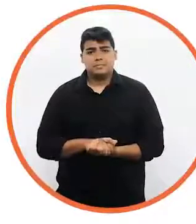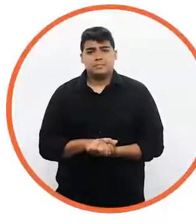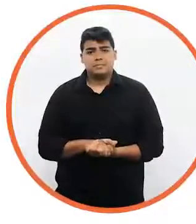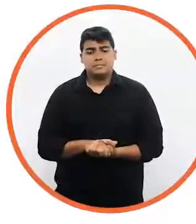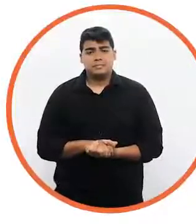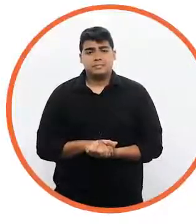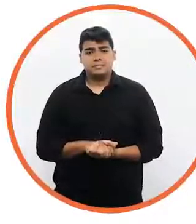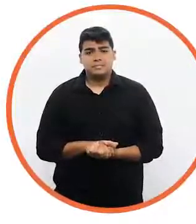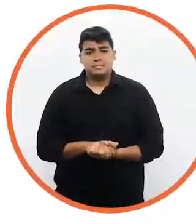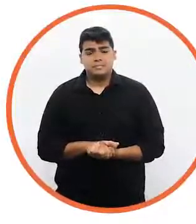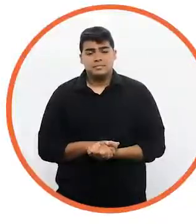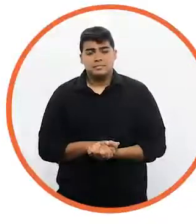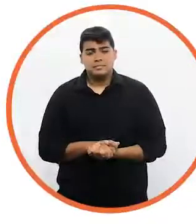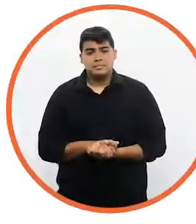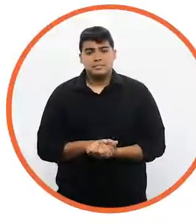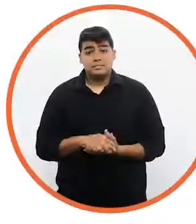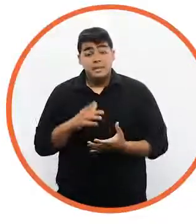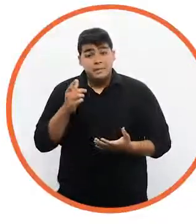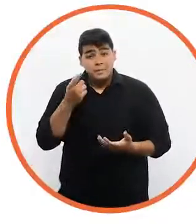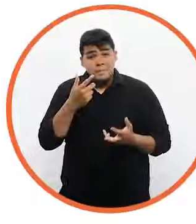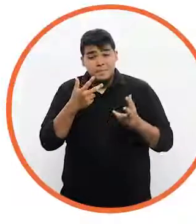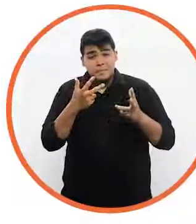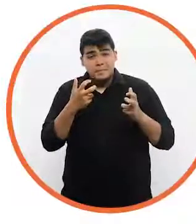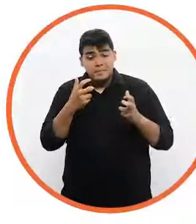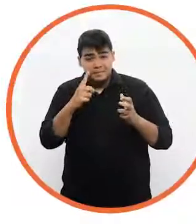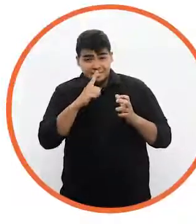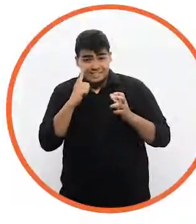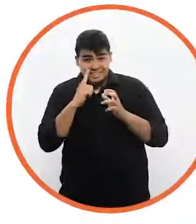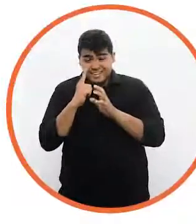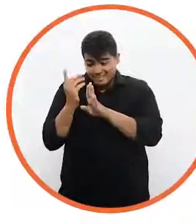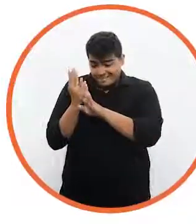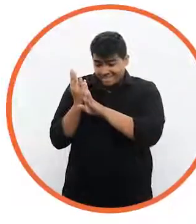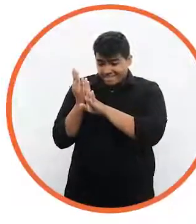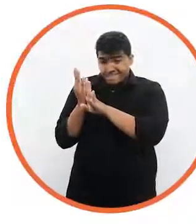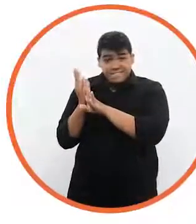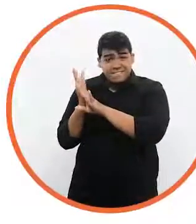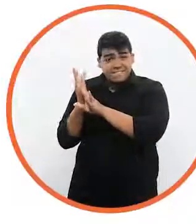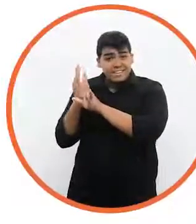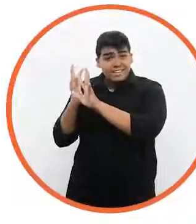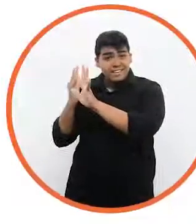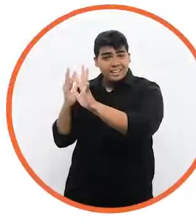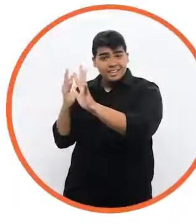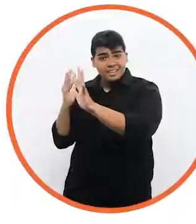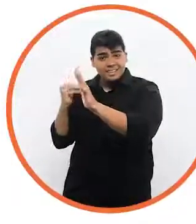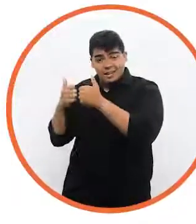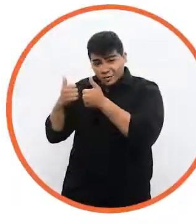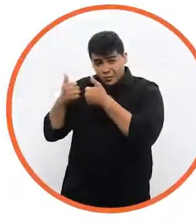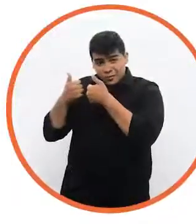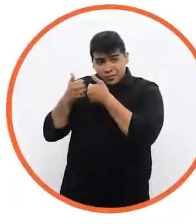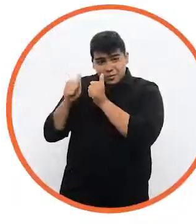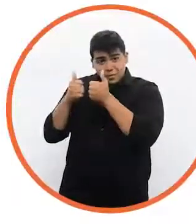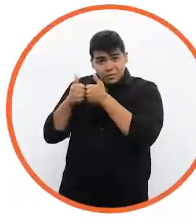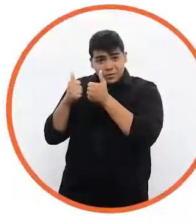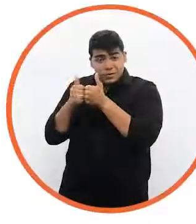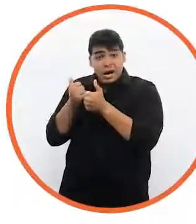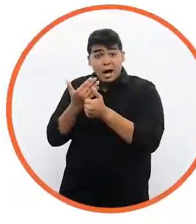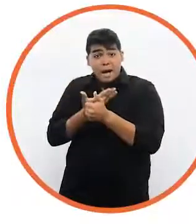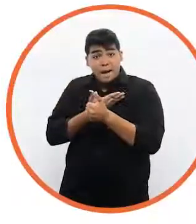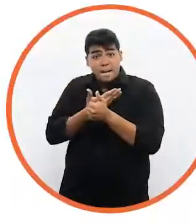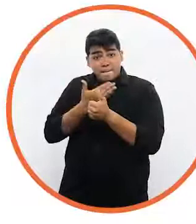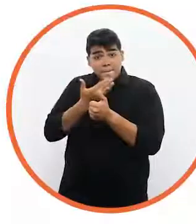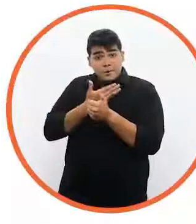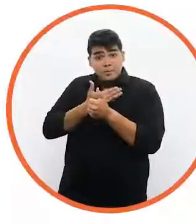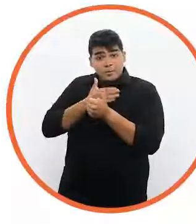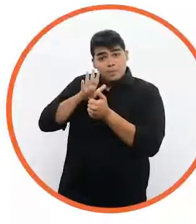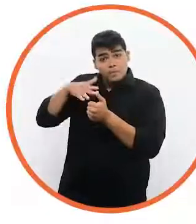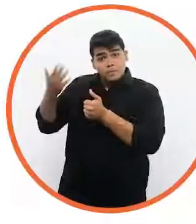pode afirmar que havia uma fila comprida na parada de ônibus. Seu amigo Norm estava